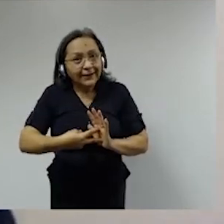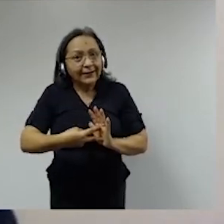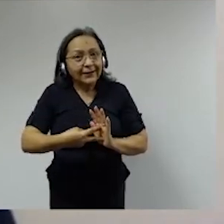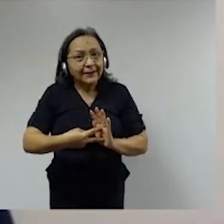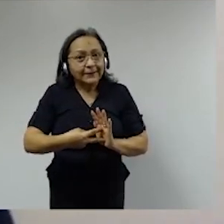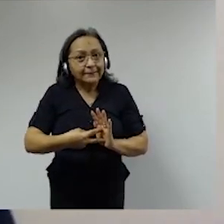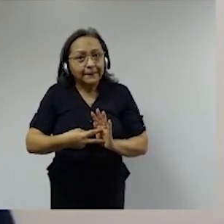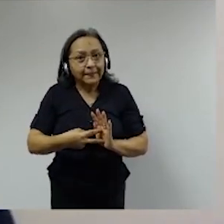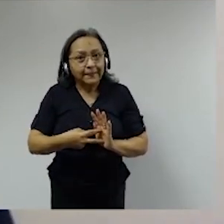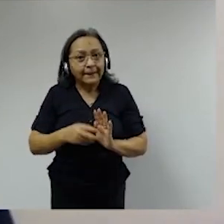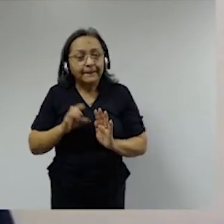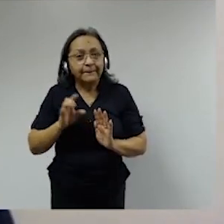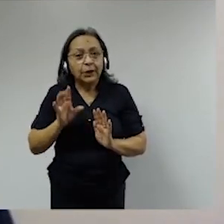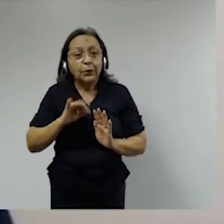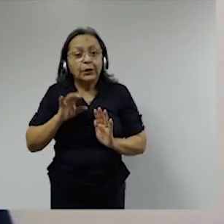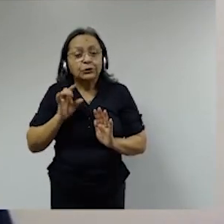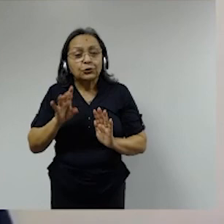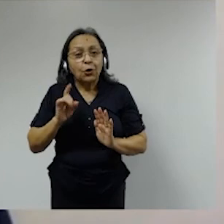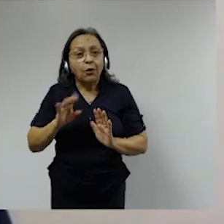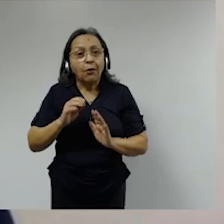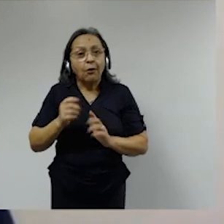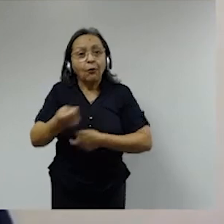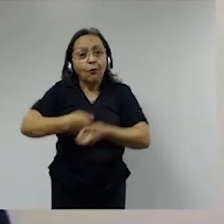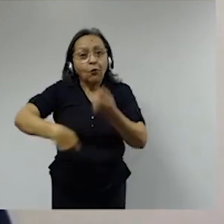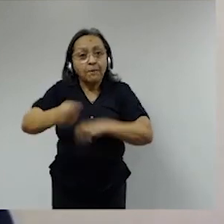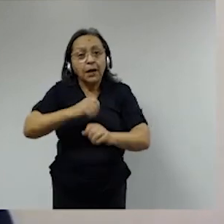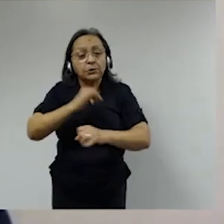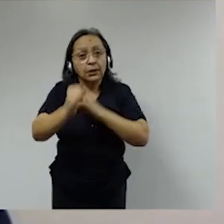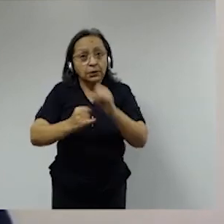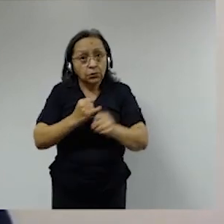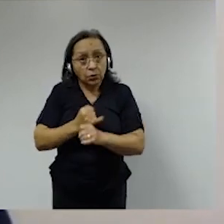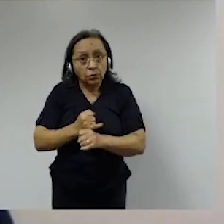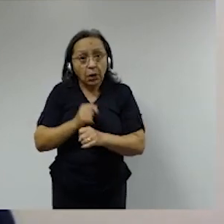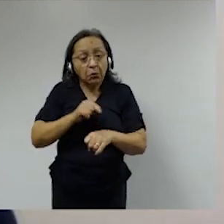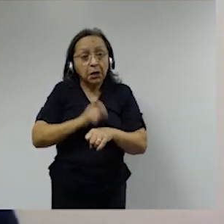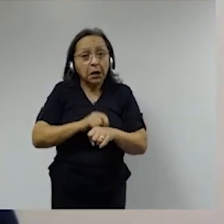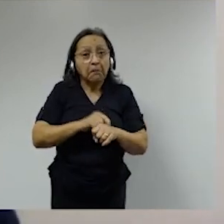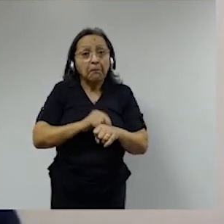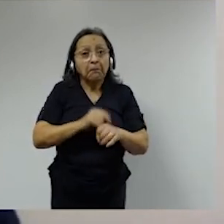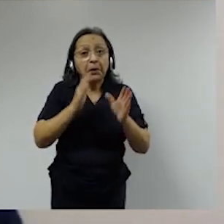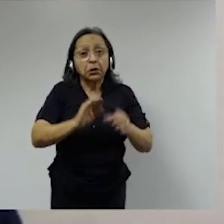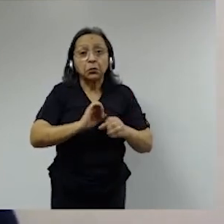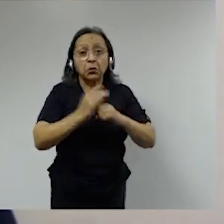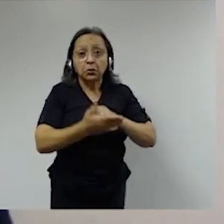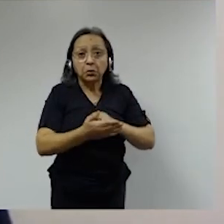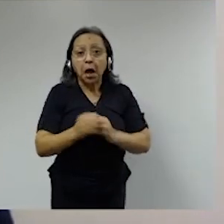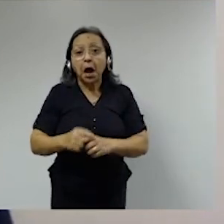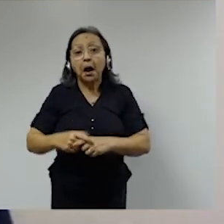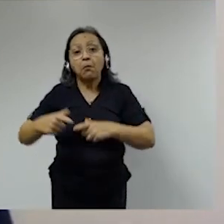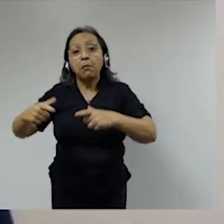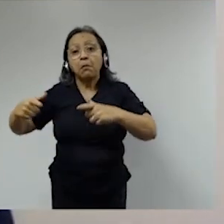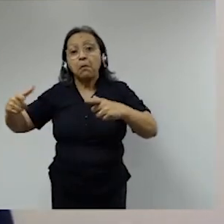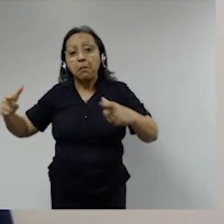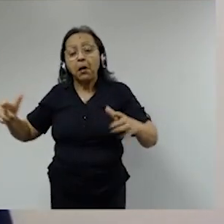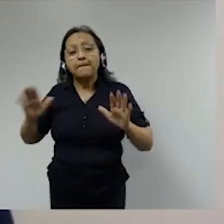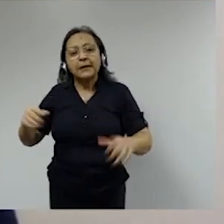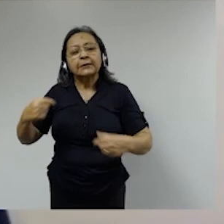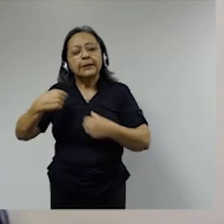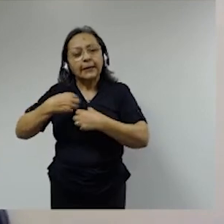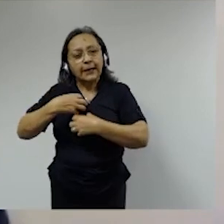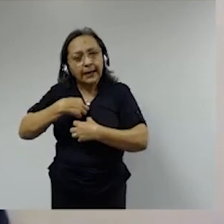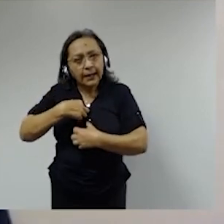só o comércio eletrônico foi ampliado pela pandemia, mas concluiu que ele vai ser